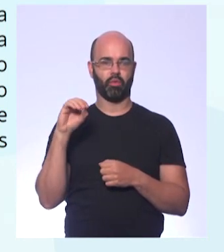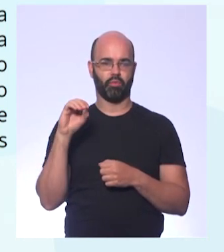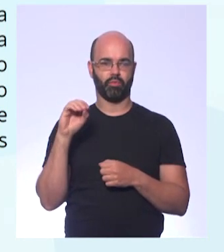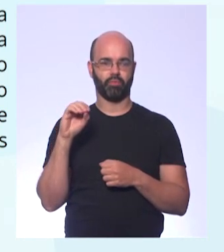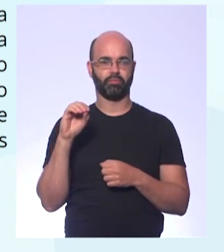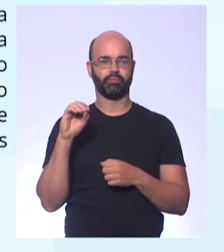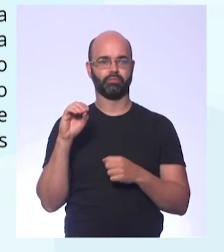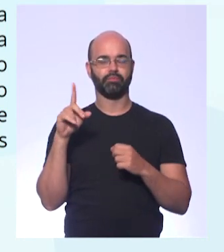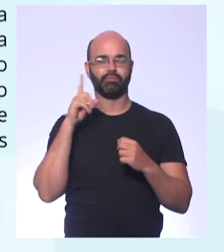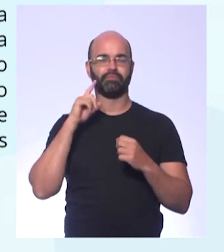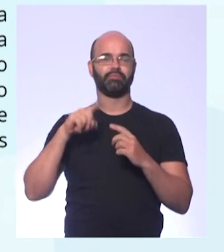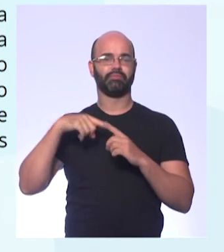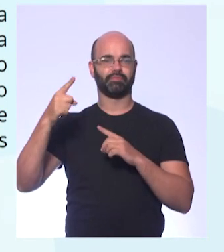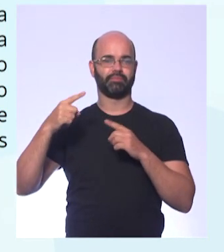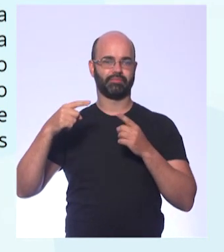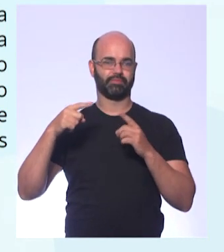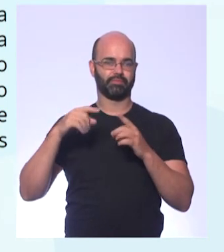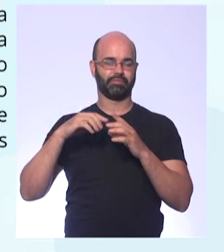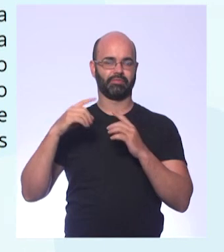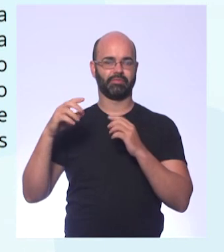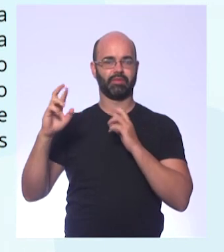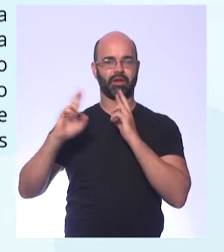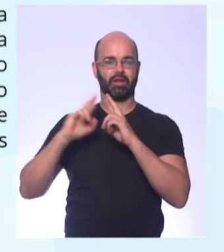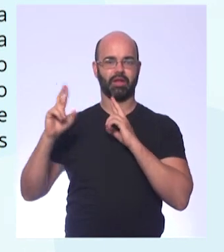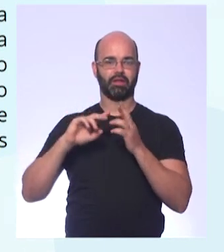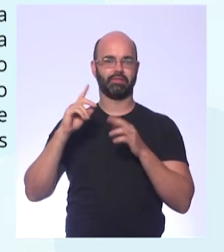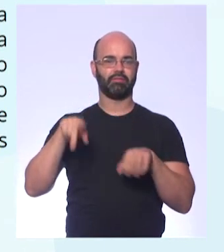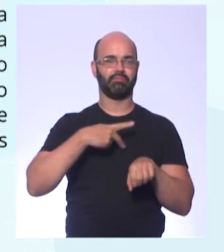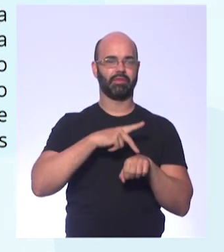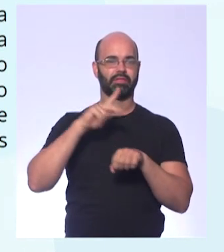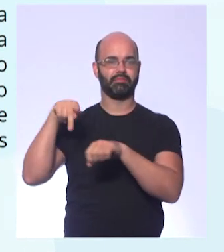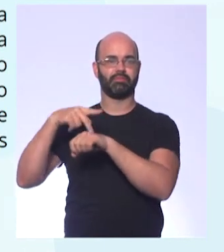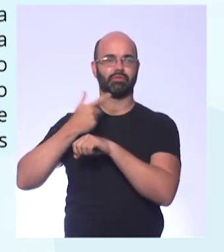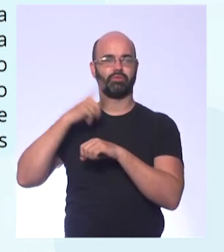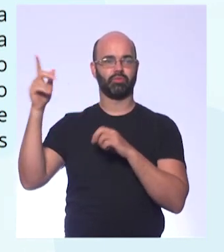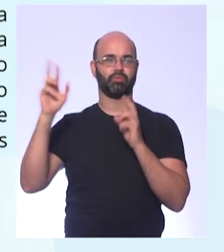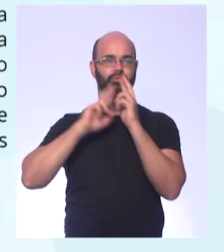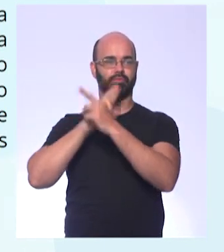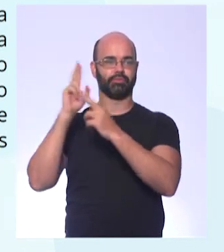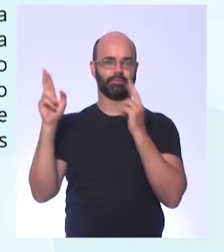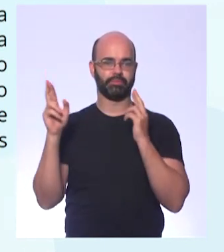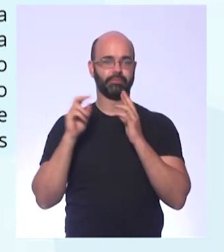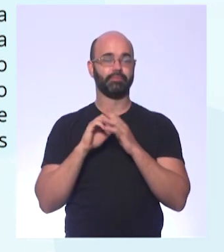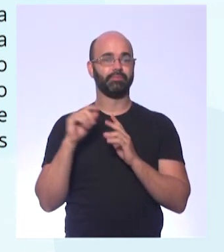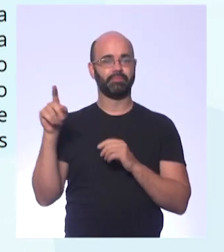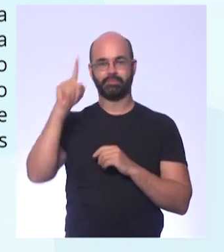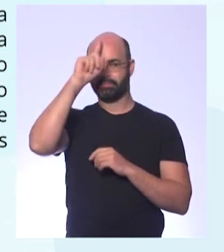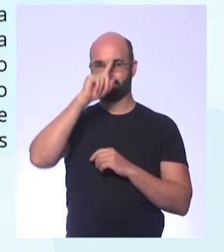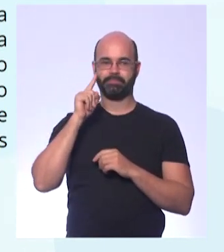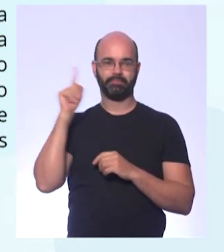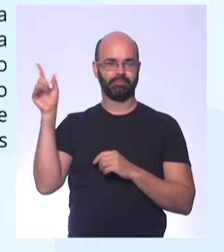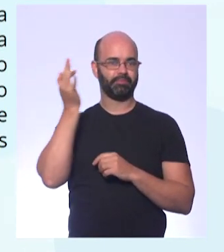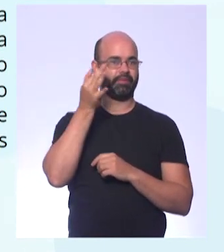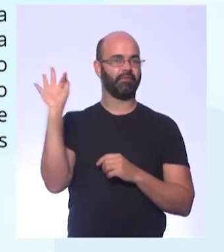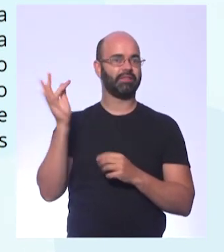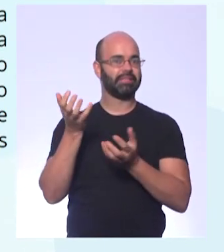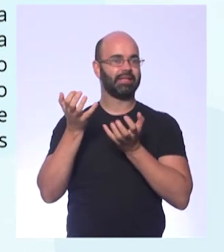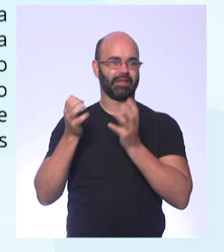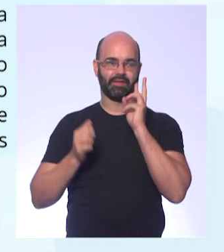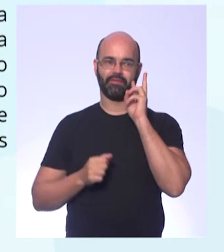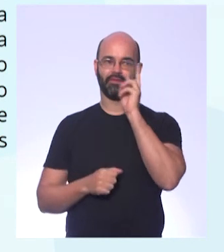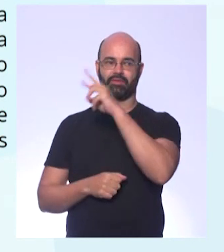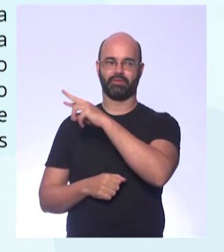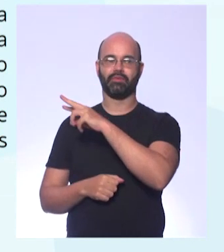Relações Exteriores. Então, a gente está vendo aqui em amarelo uma região que era pretendida pela França. Né? Então, tem lá a